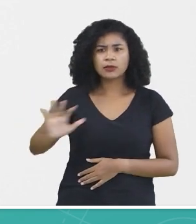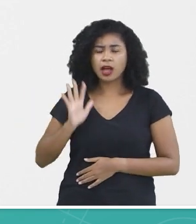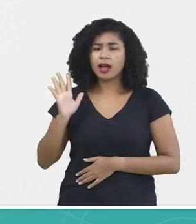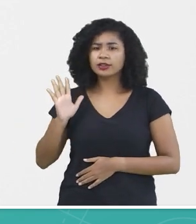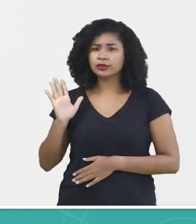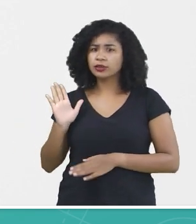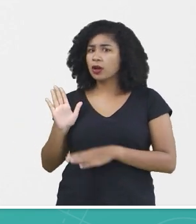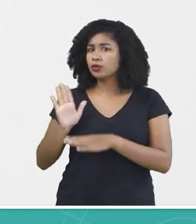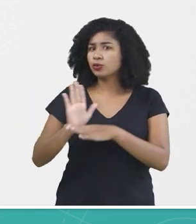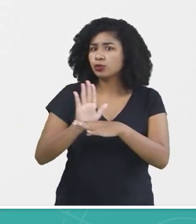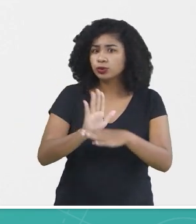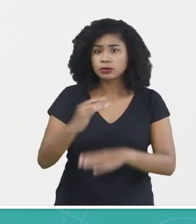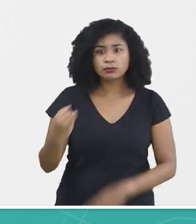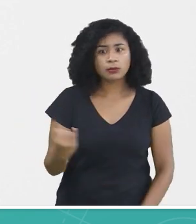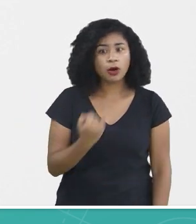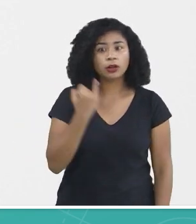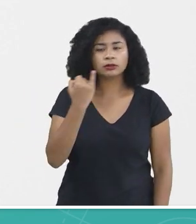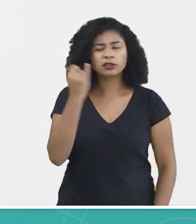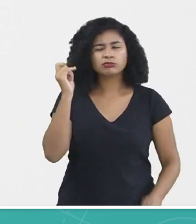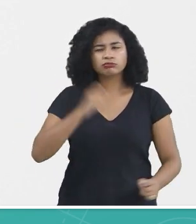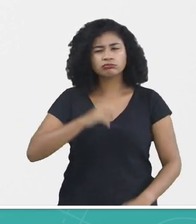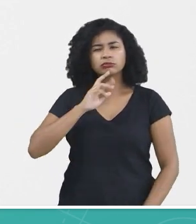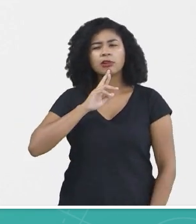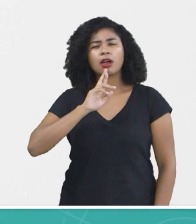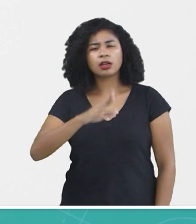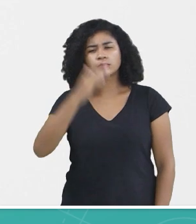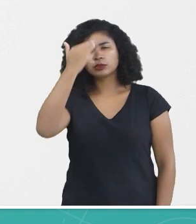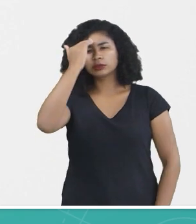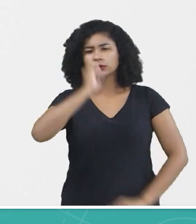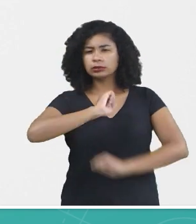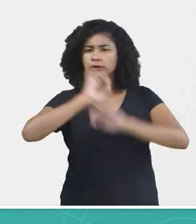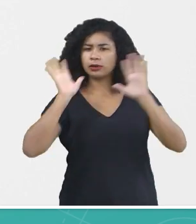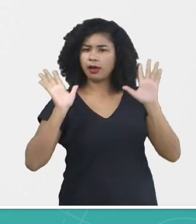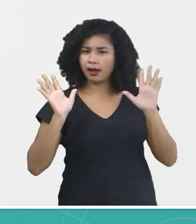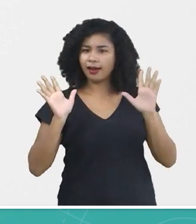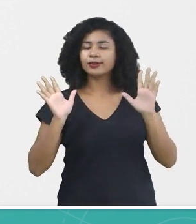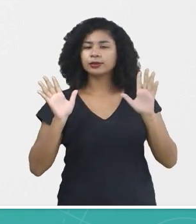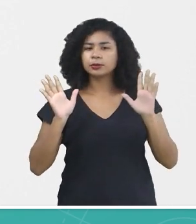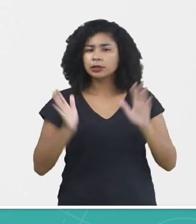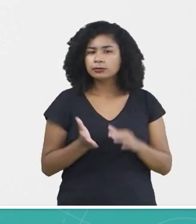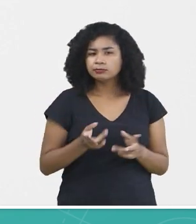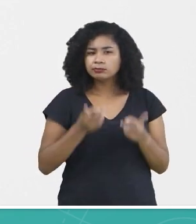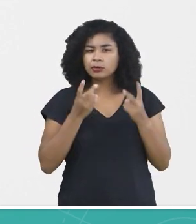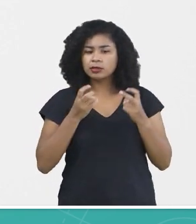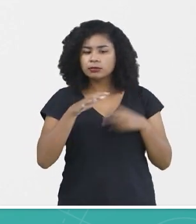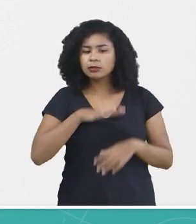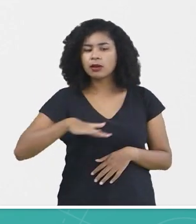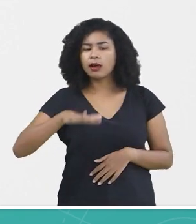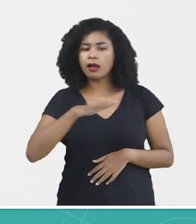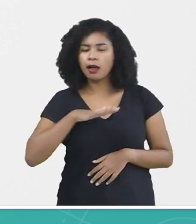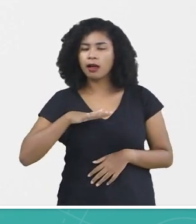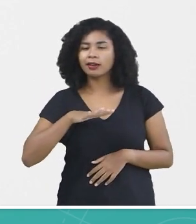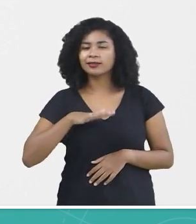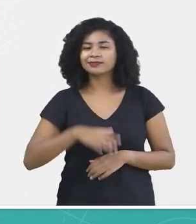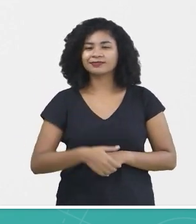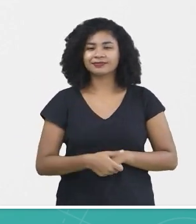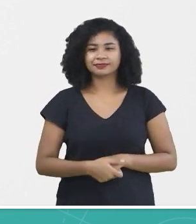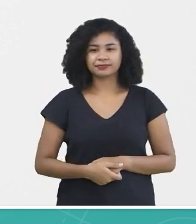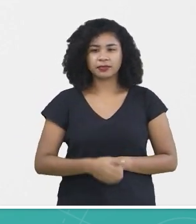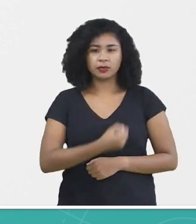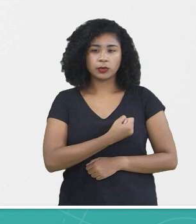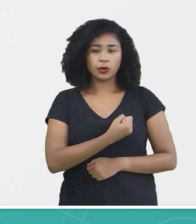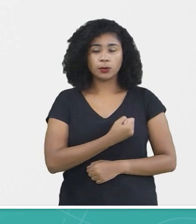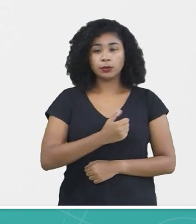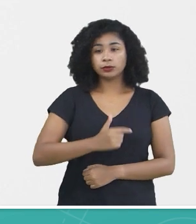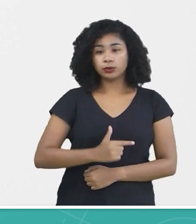essa pergunta, tá? Entender aonde estão as retas e em que planos. A questão 2. A